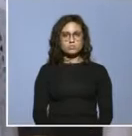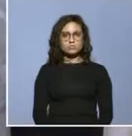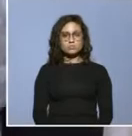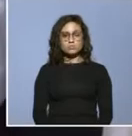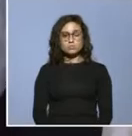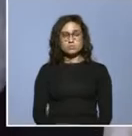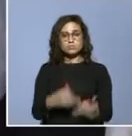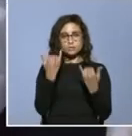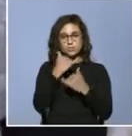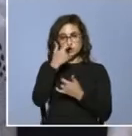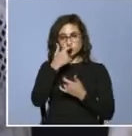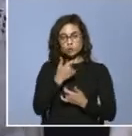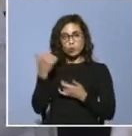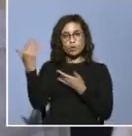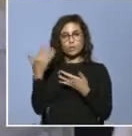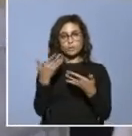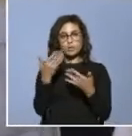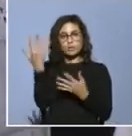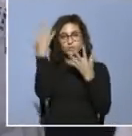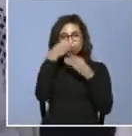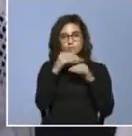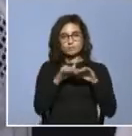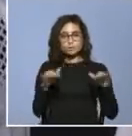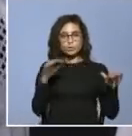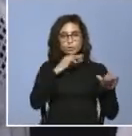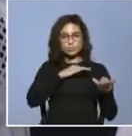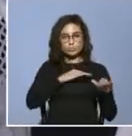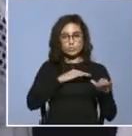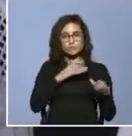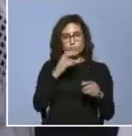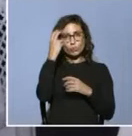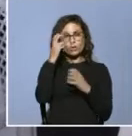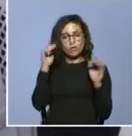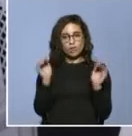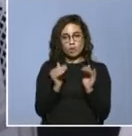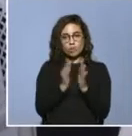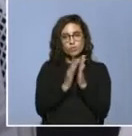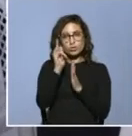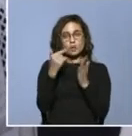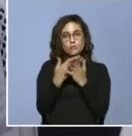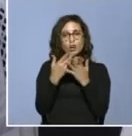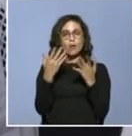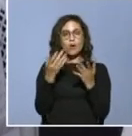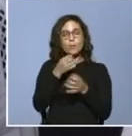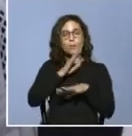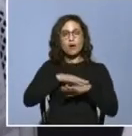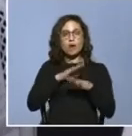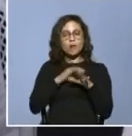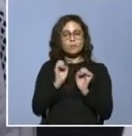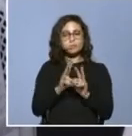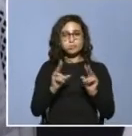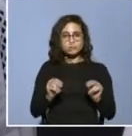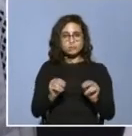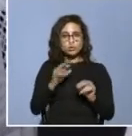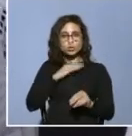Felizes os convidados para a ceia do Senhor. Eis o Cordeiro de Deus que tira o pecado do mundo. Senhor, eu não sou